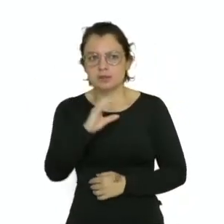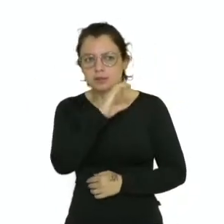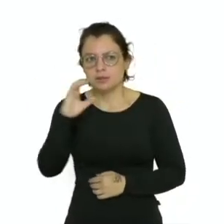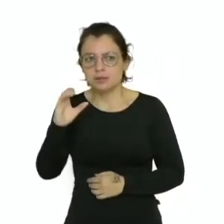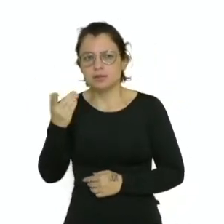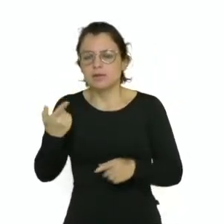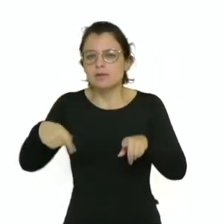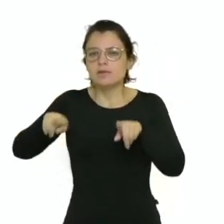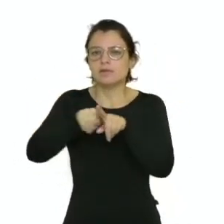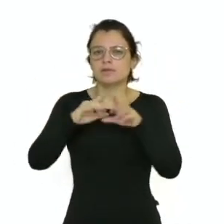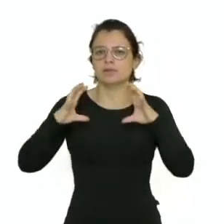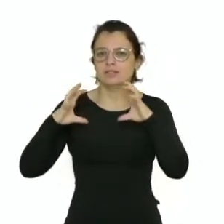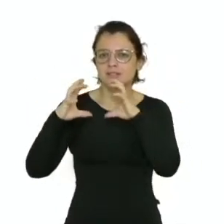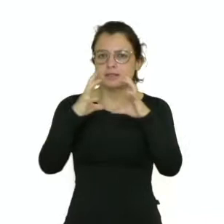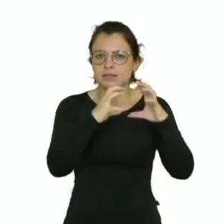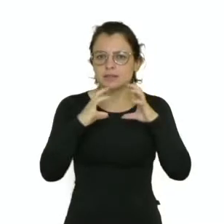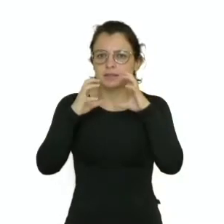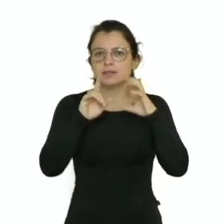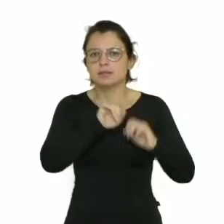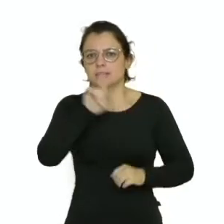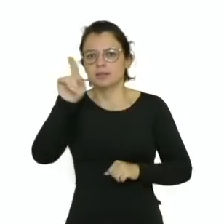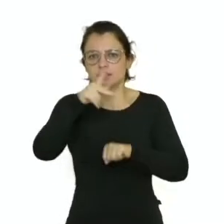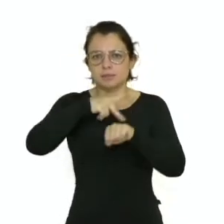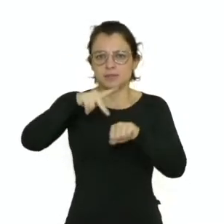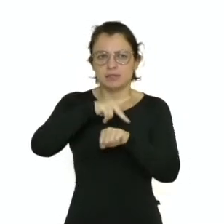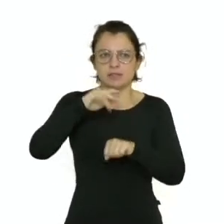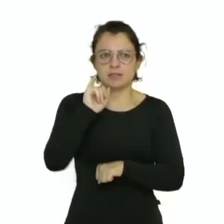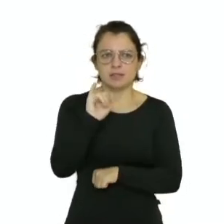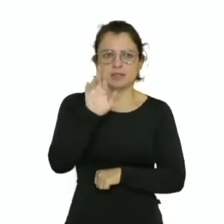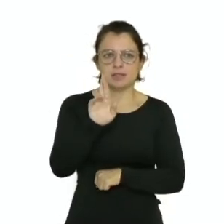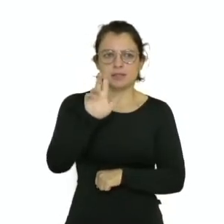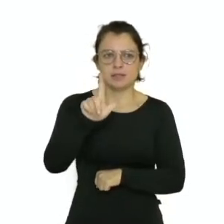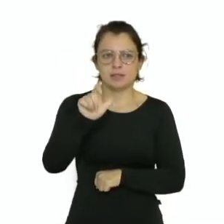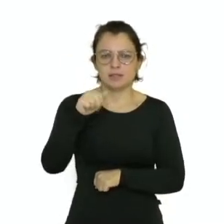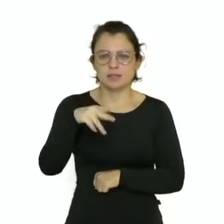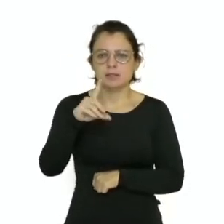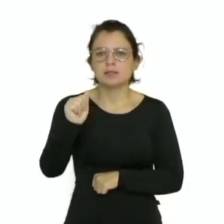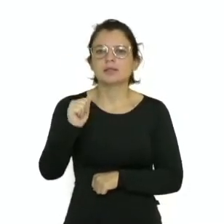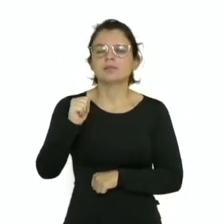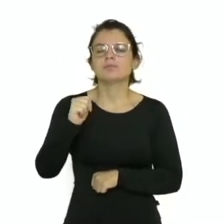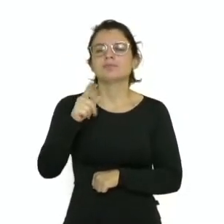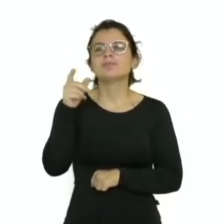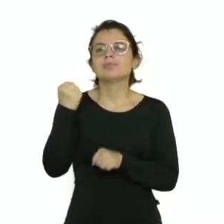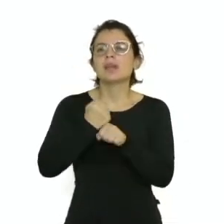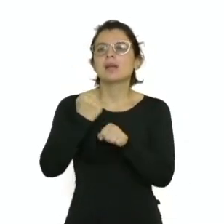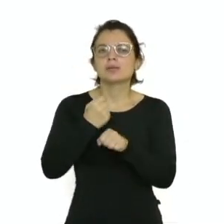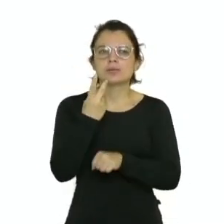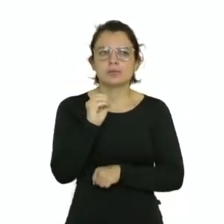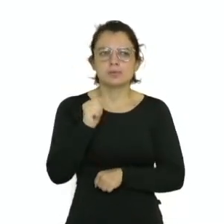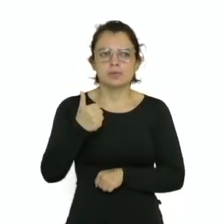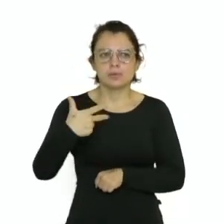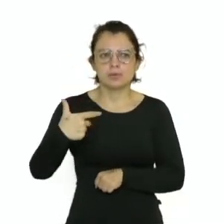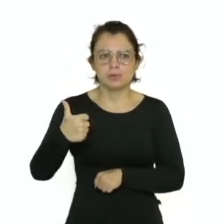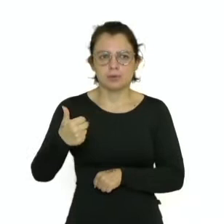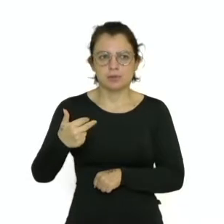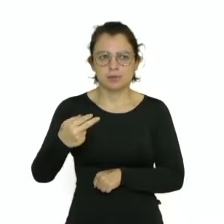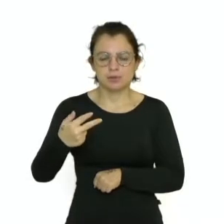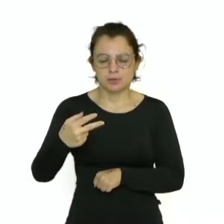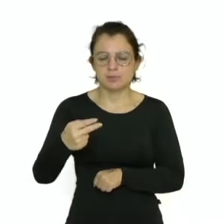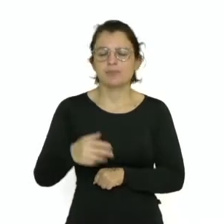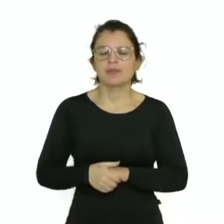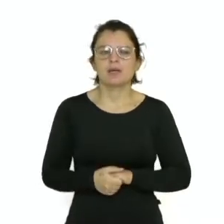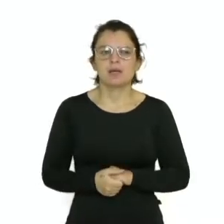entrar em conflito na Irlanda. Uma reportagem de 2012. De novo, a antiga intolerância causou